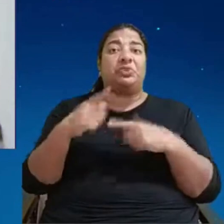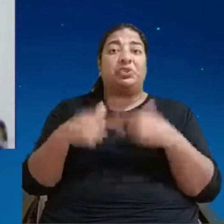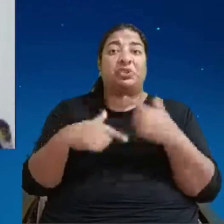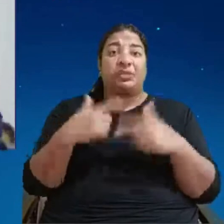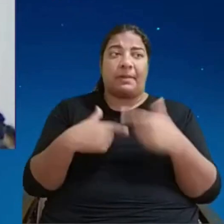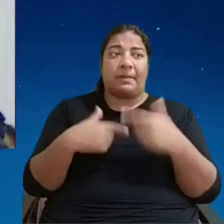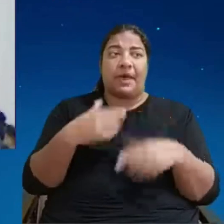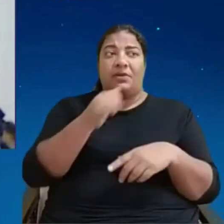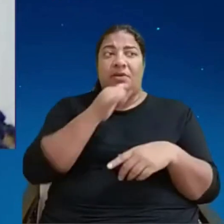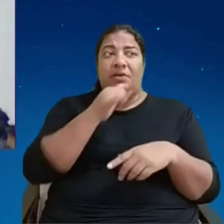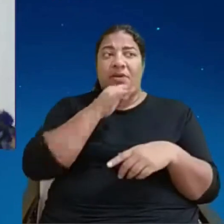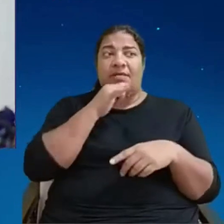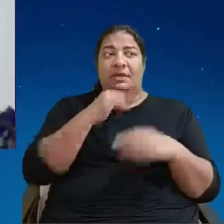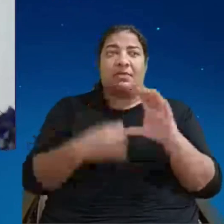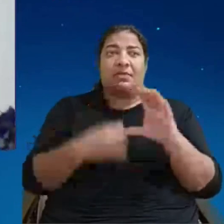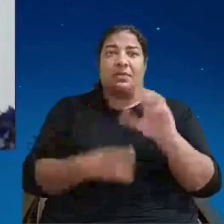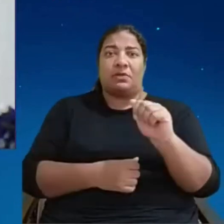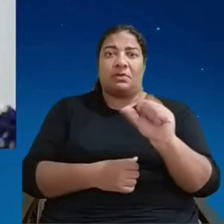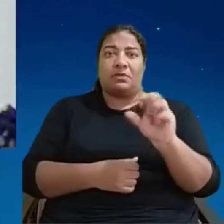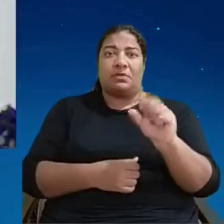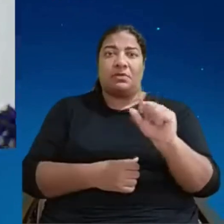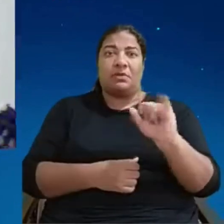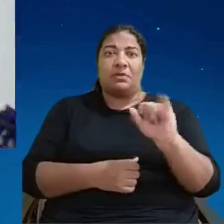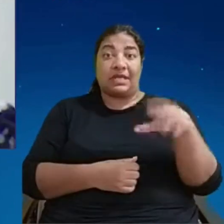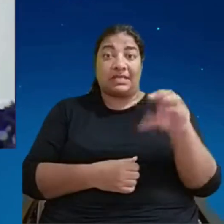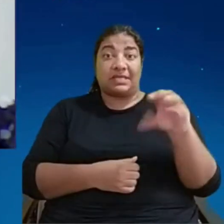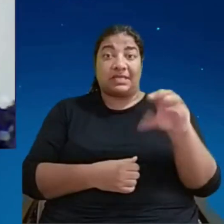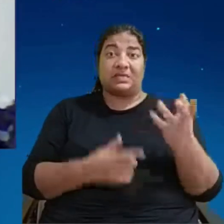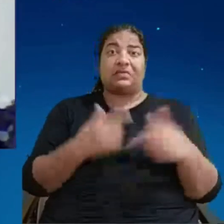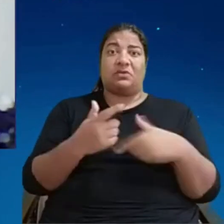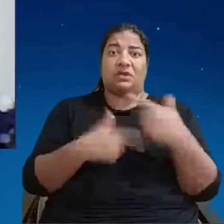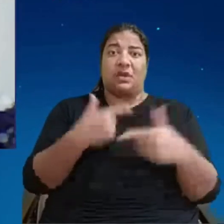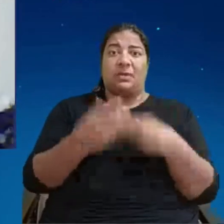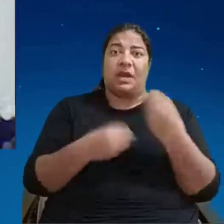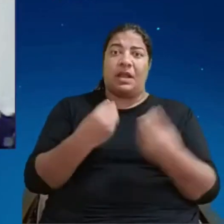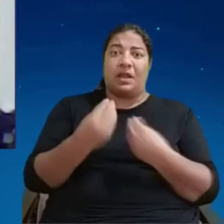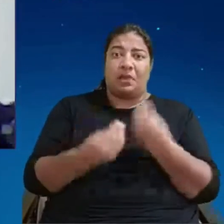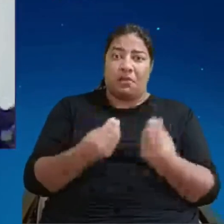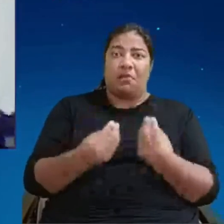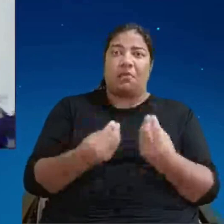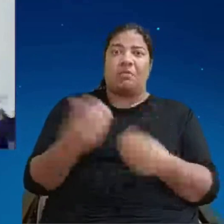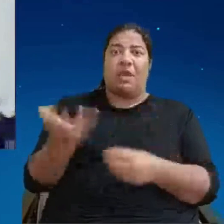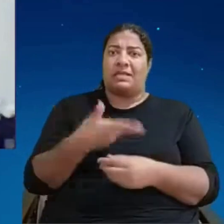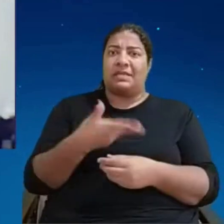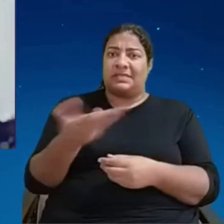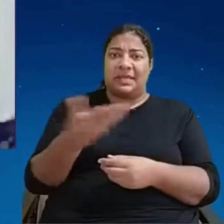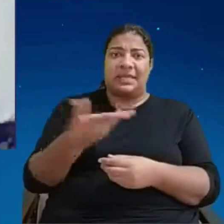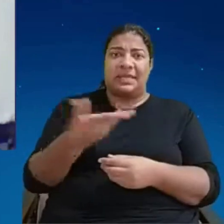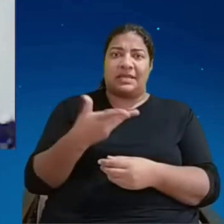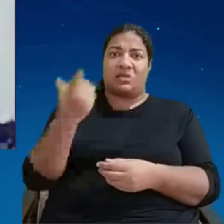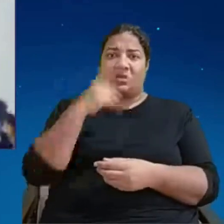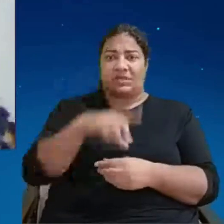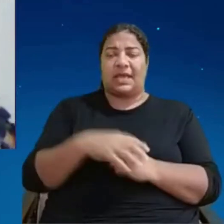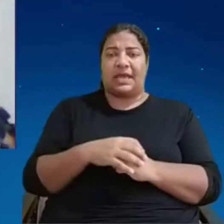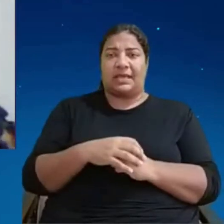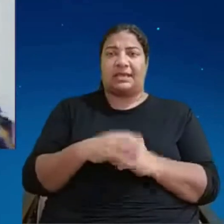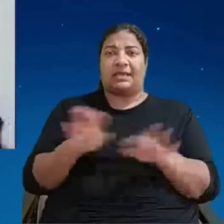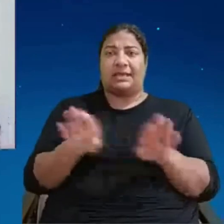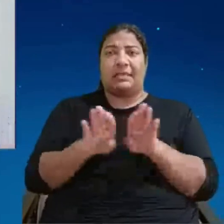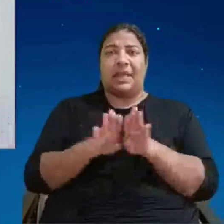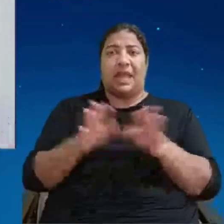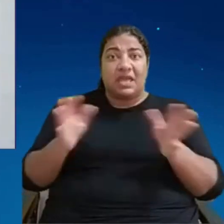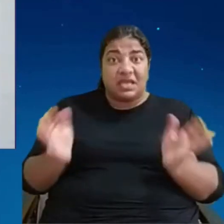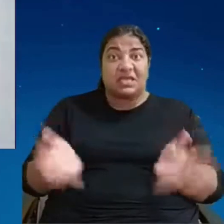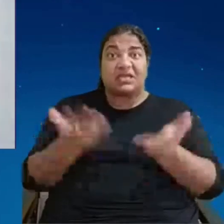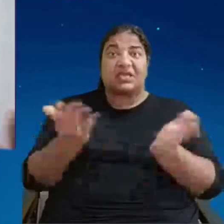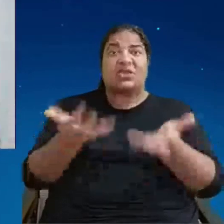trabalho eles ganham em aceleração. E assim, e aqui eles incentivam muito, né, o trabalho no estudo. Então,